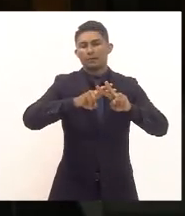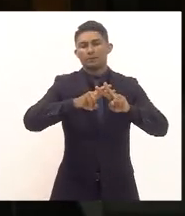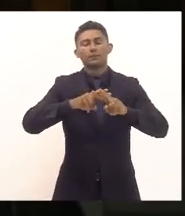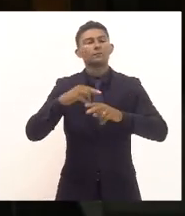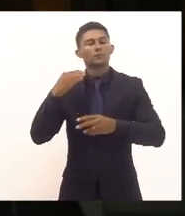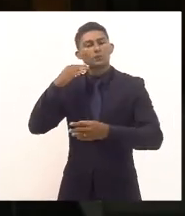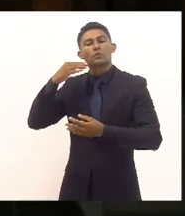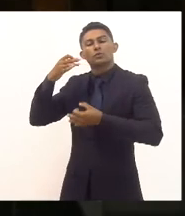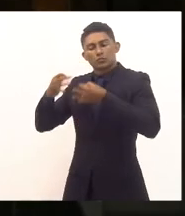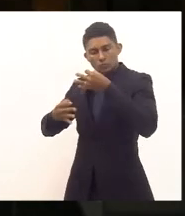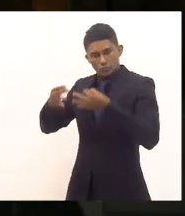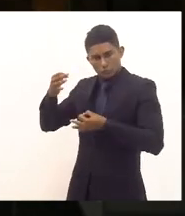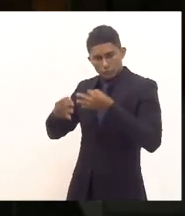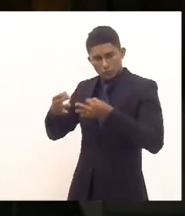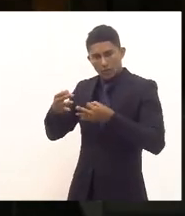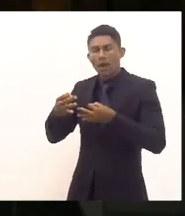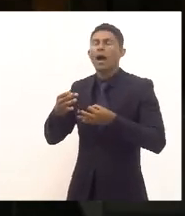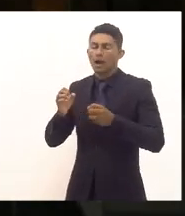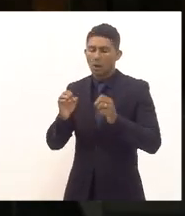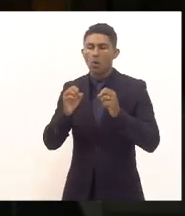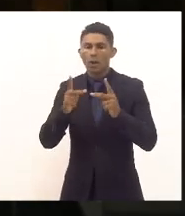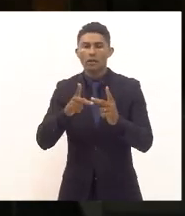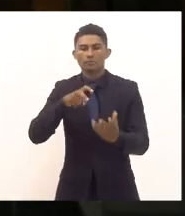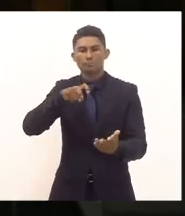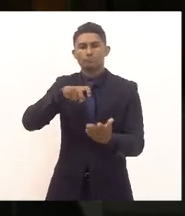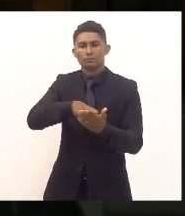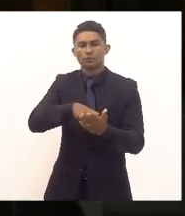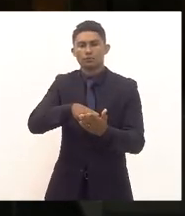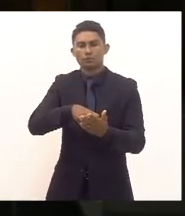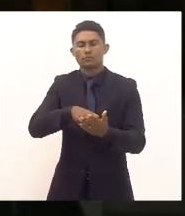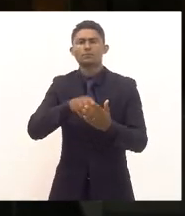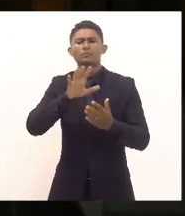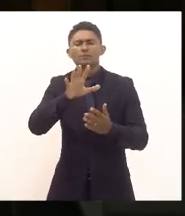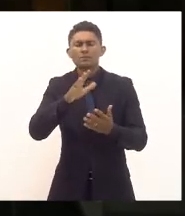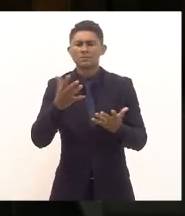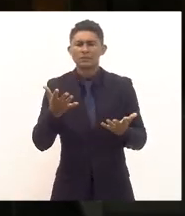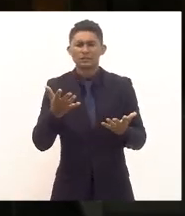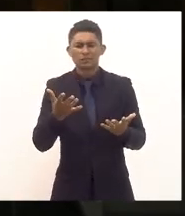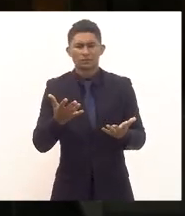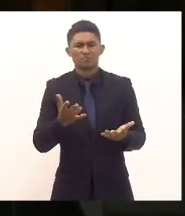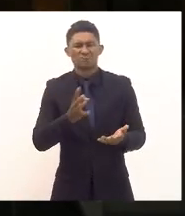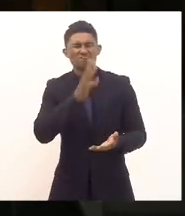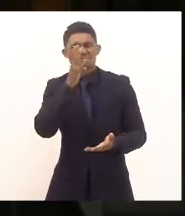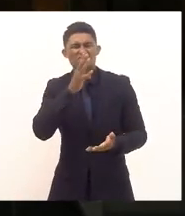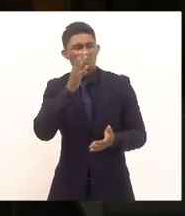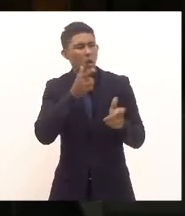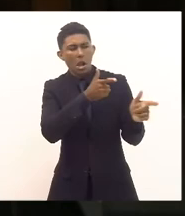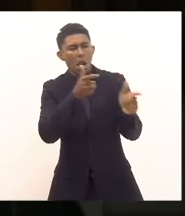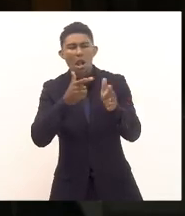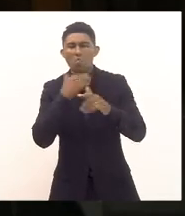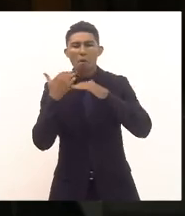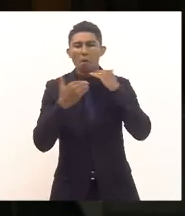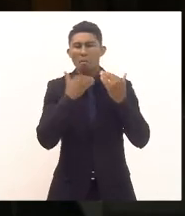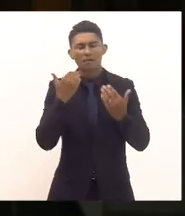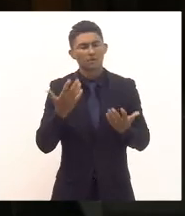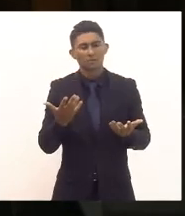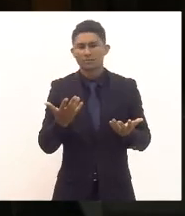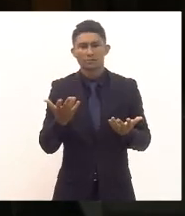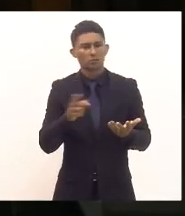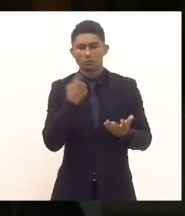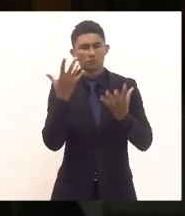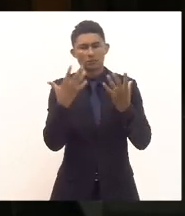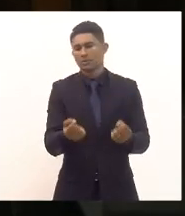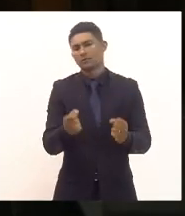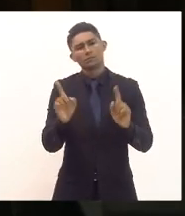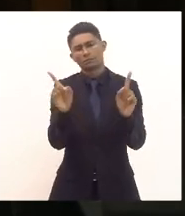e condenadas e não dá para banalizar Barbalho não dá para viver dessa